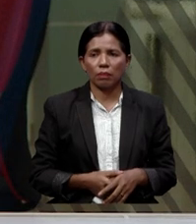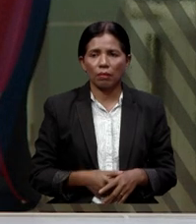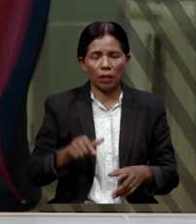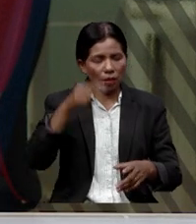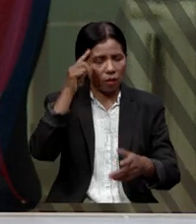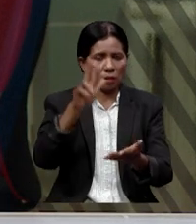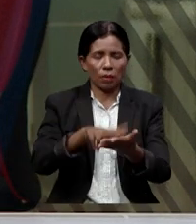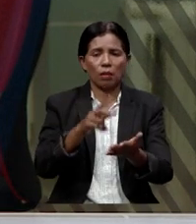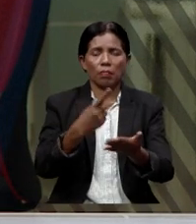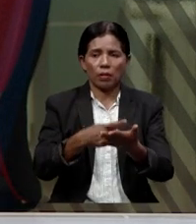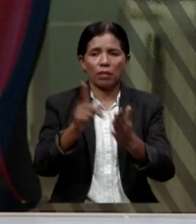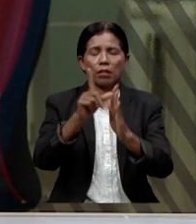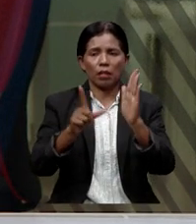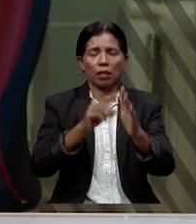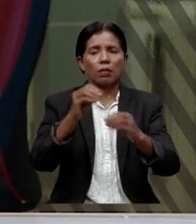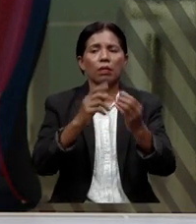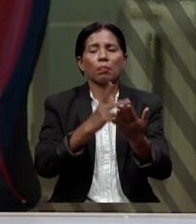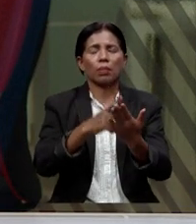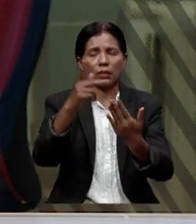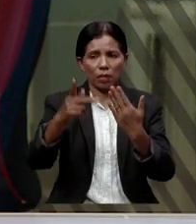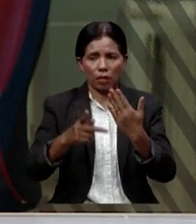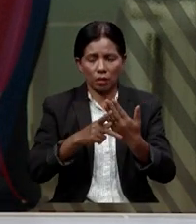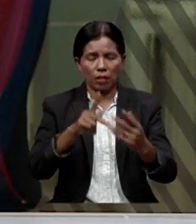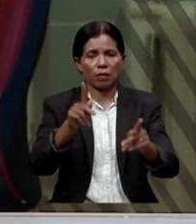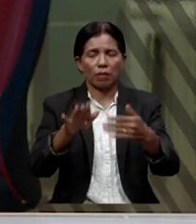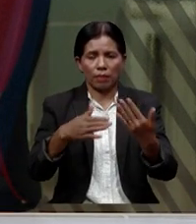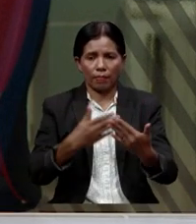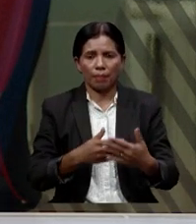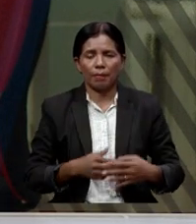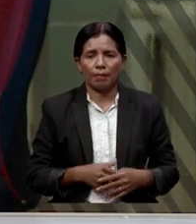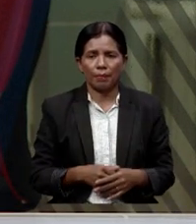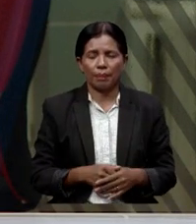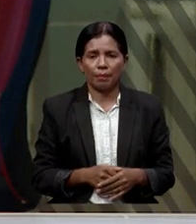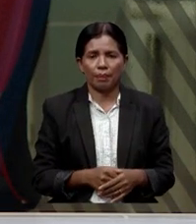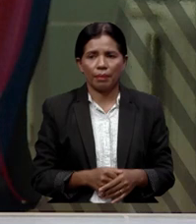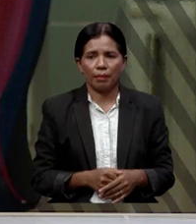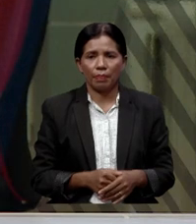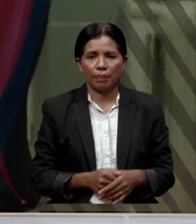aprovar na prova o projeto de decreto-lei com o novo programa Habitação Comunitária.